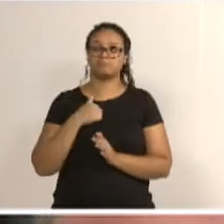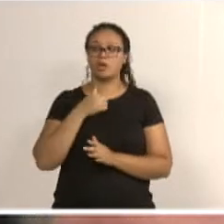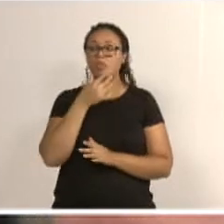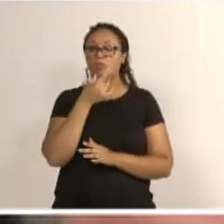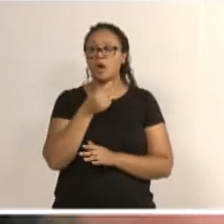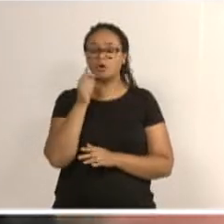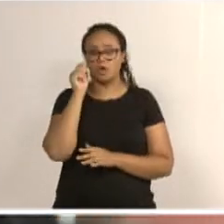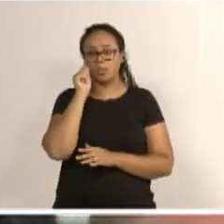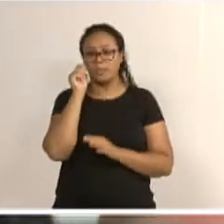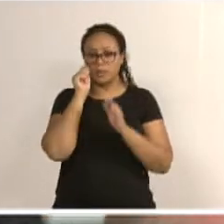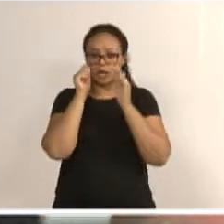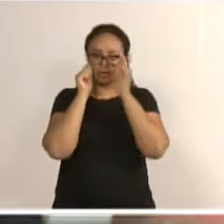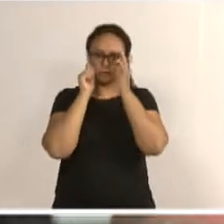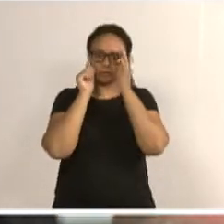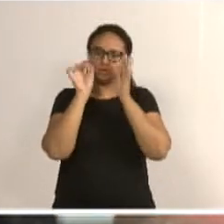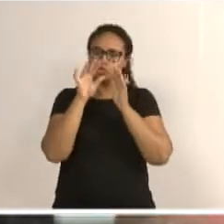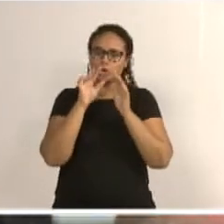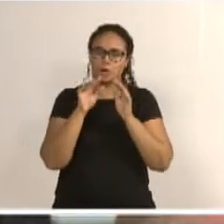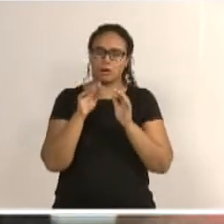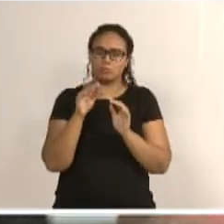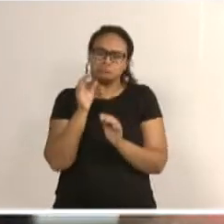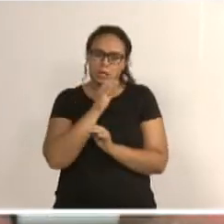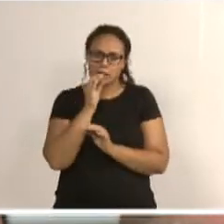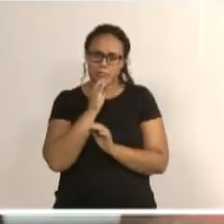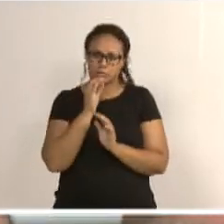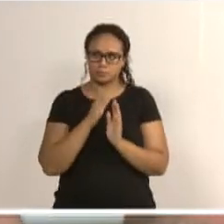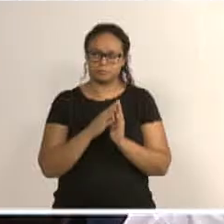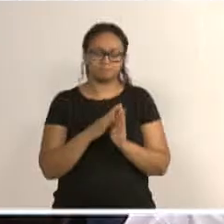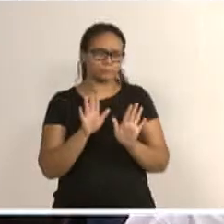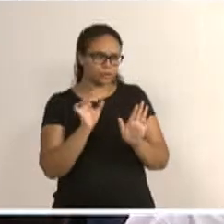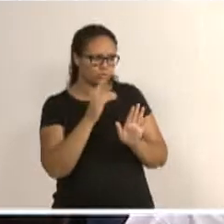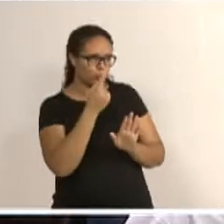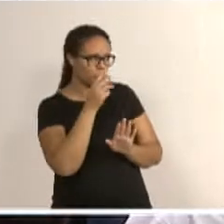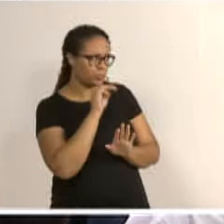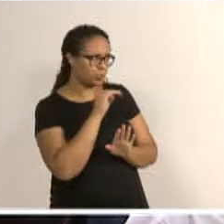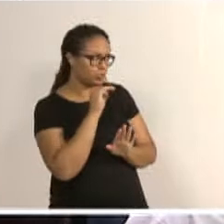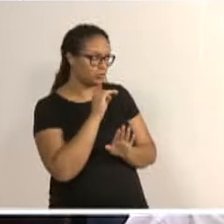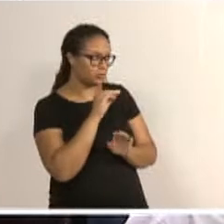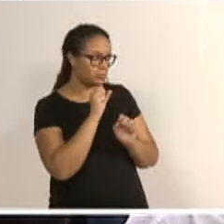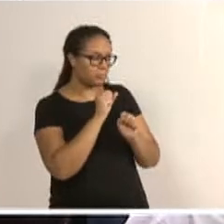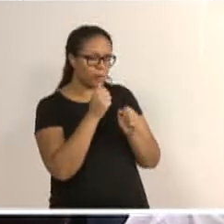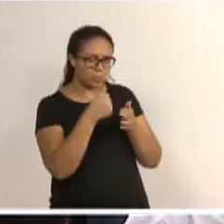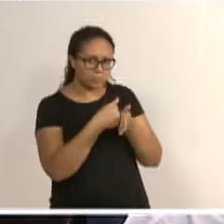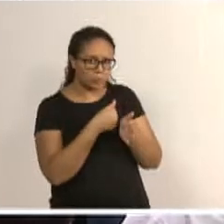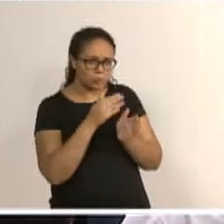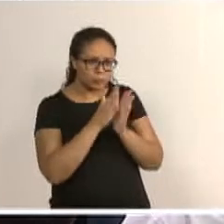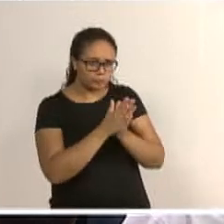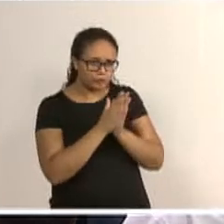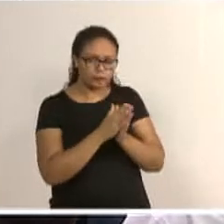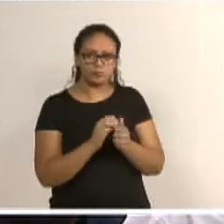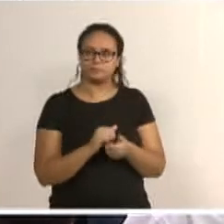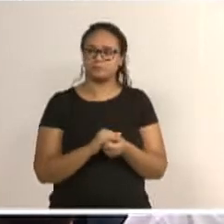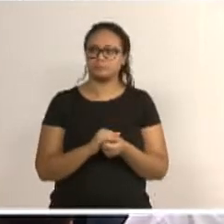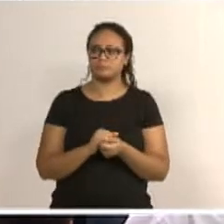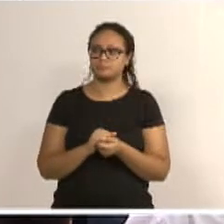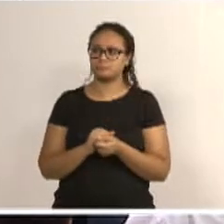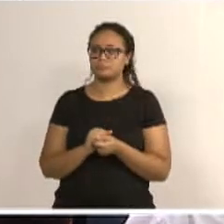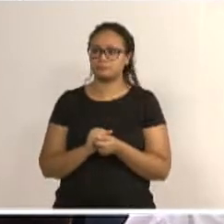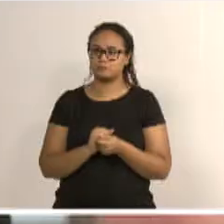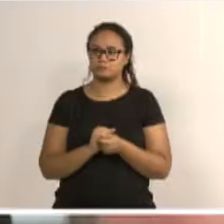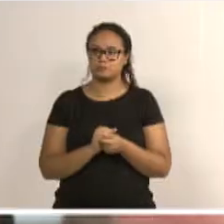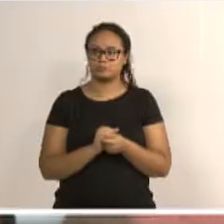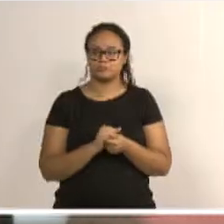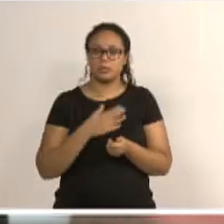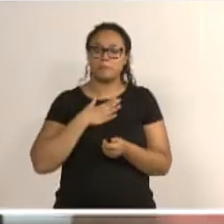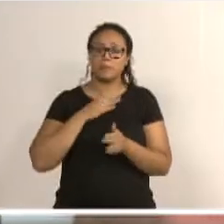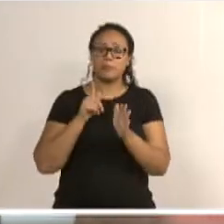vereador Almir, eu quero só concluir. Só um minutinho. Eu gostaria de ouvir a sua pergunta. Por favor. A minha pergunta é direta. Aqui, ó.